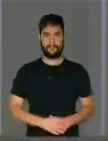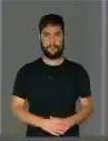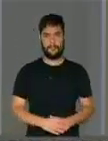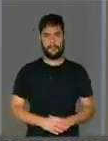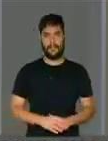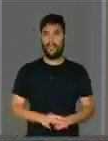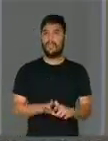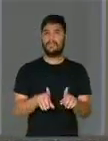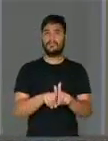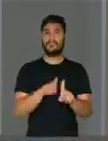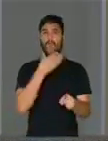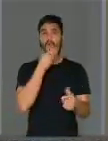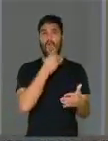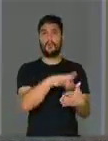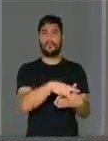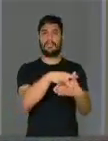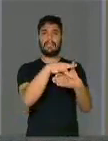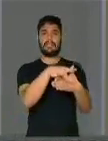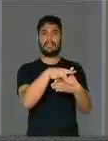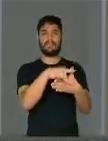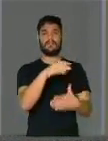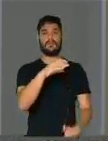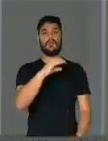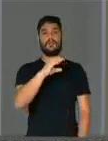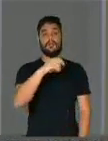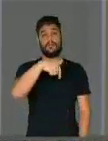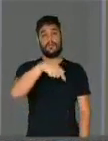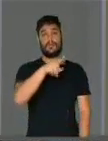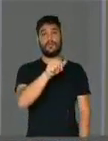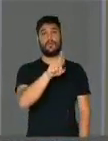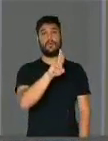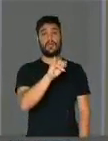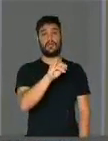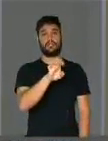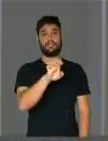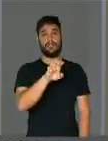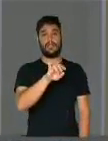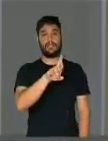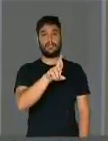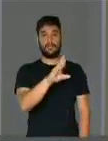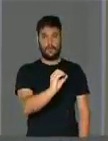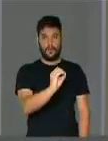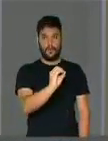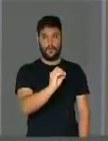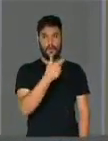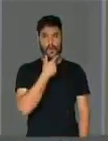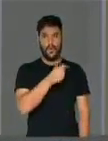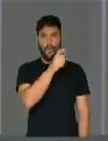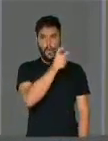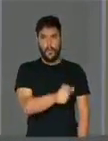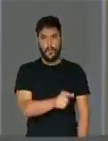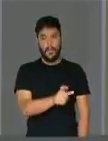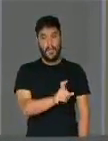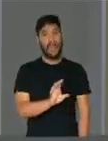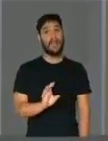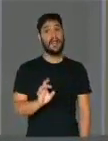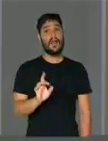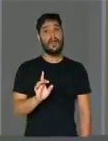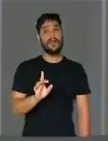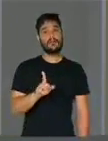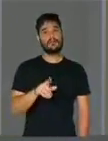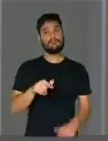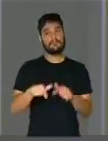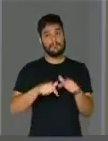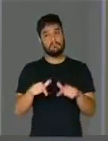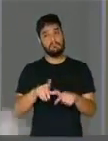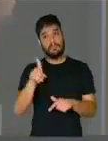Me refiro a um dos líderes, Quartiero. Recentemente abandonou a vice-governadoria lá do